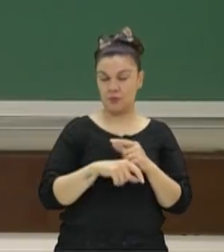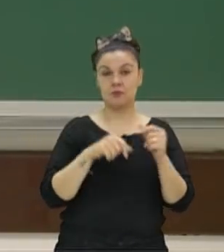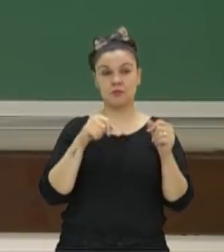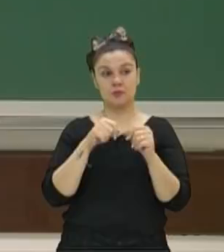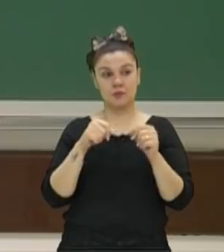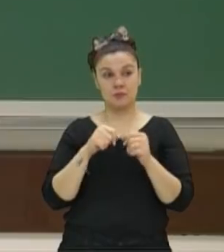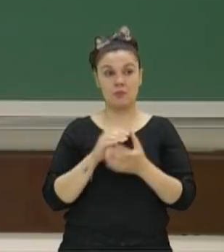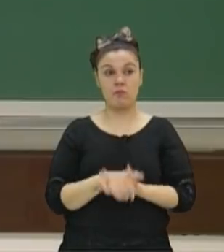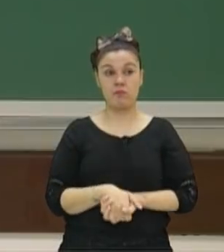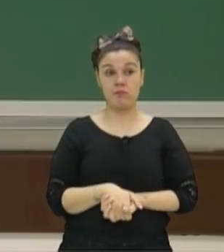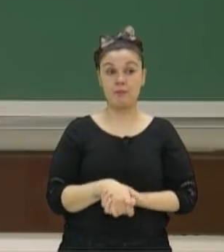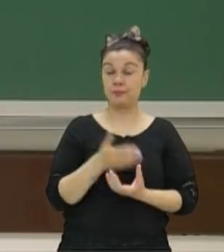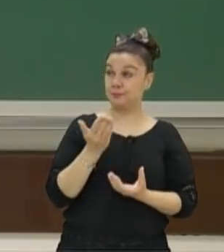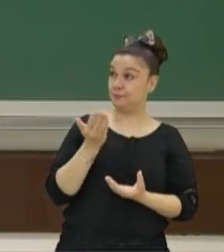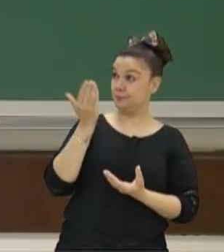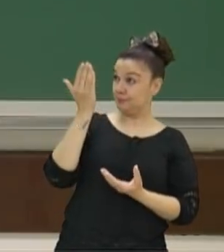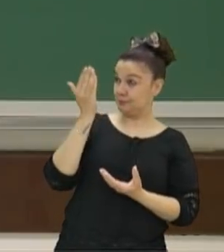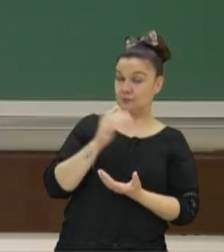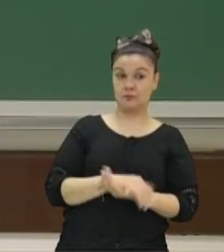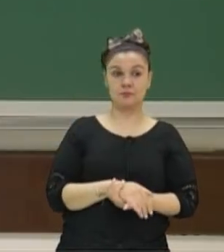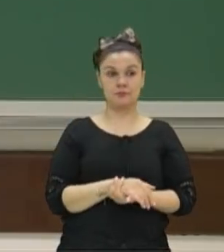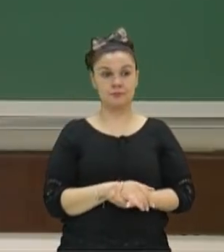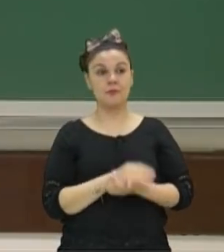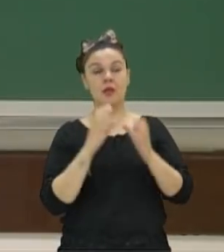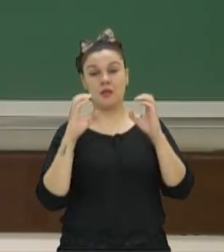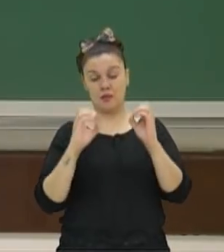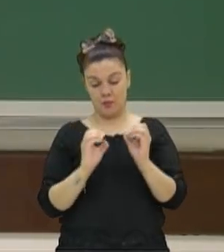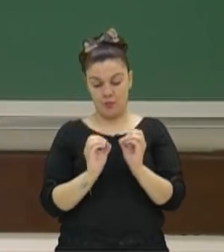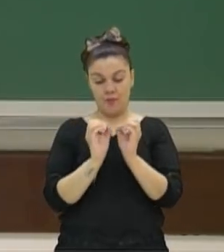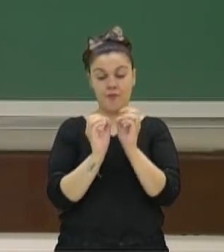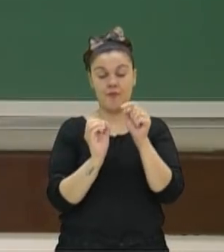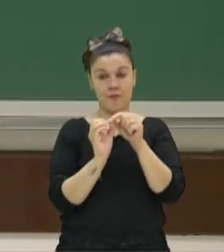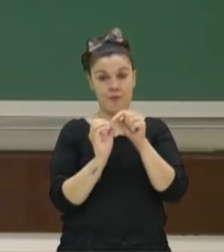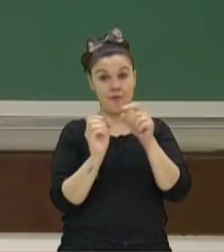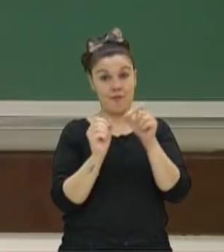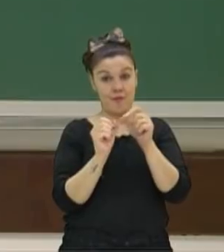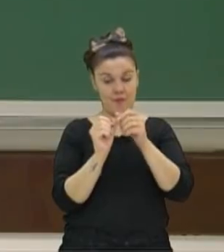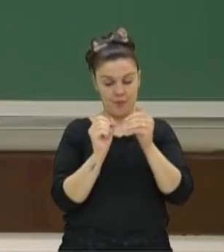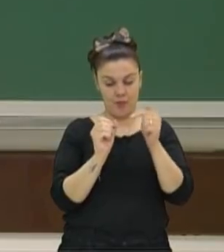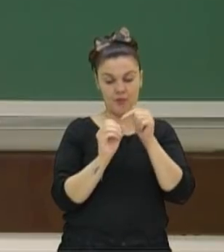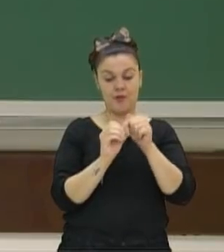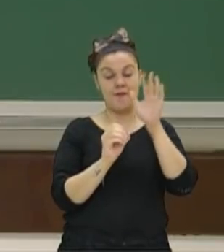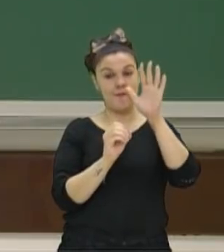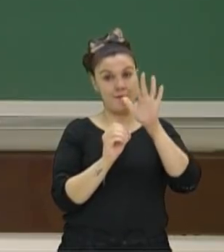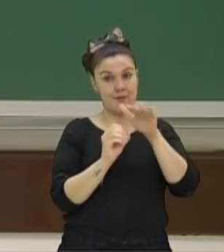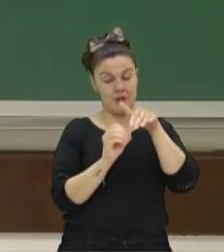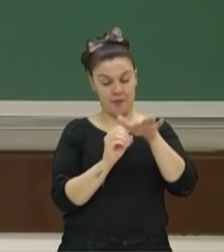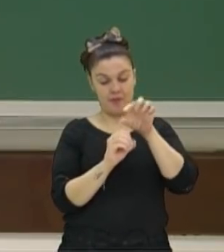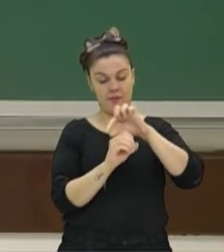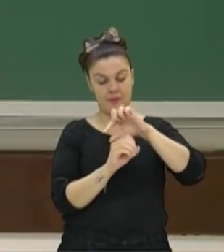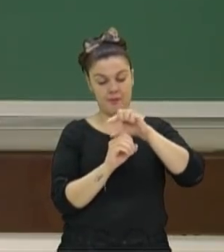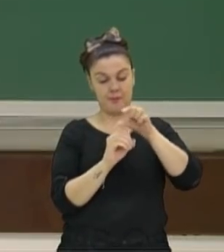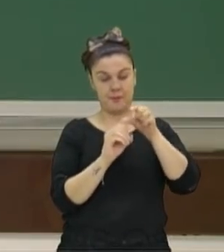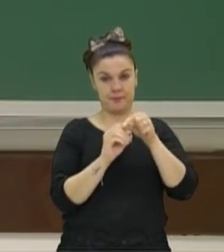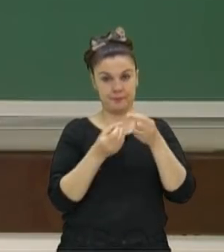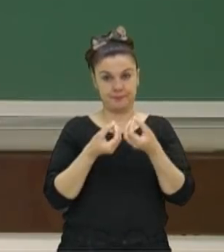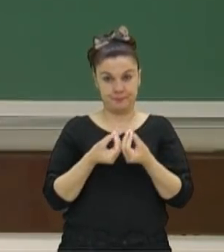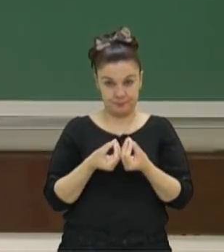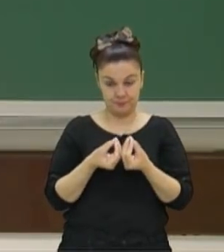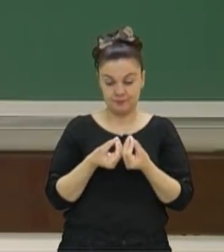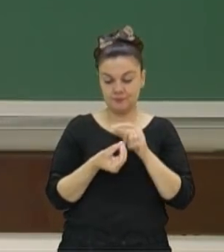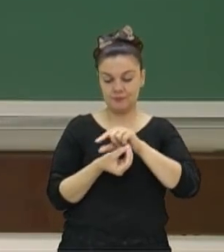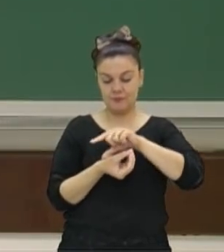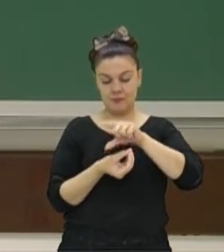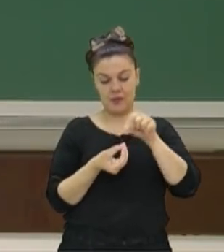pelo sistema genital masculino. Então, eles são produzidos nos testículos, ficam armazenados nos